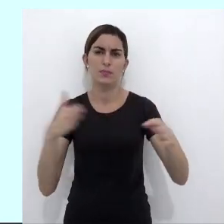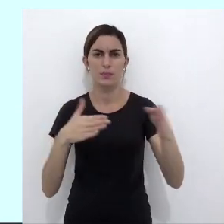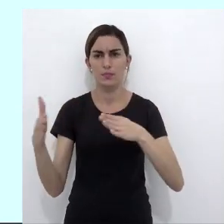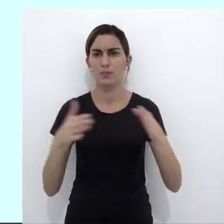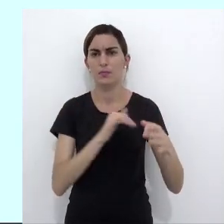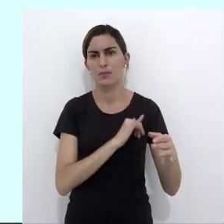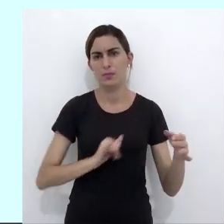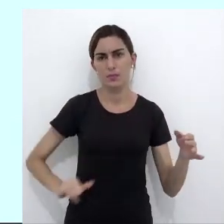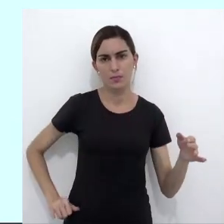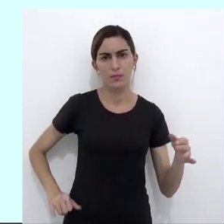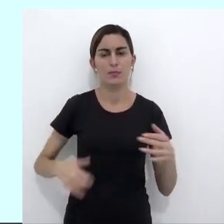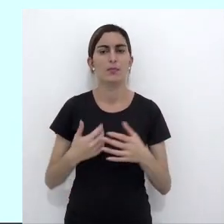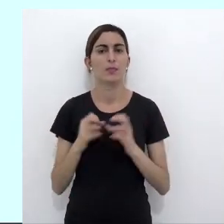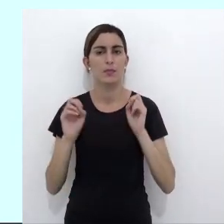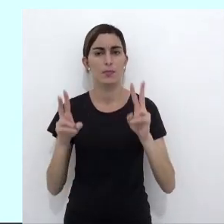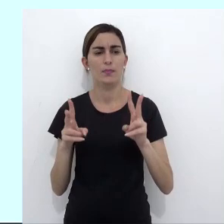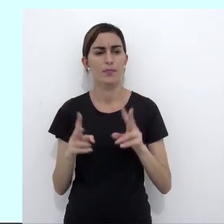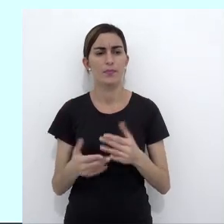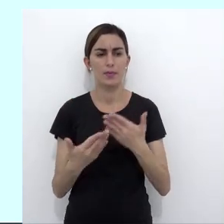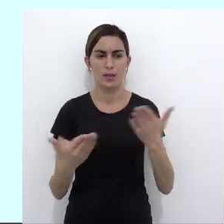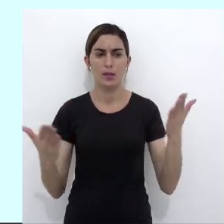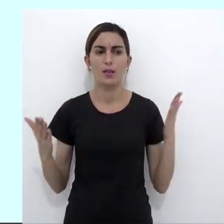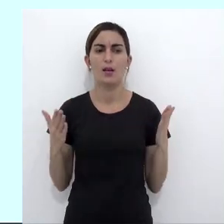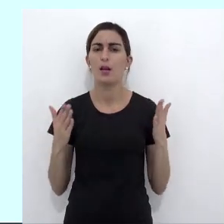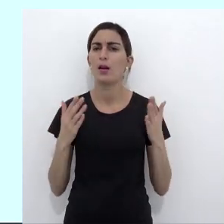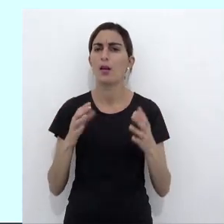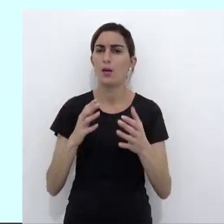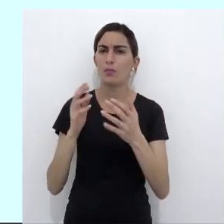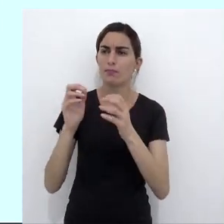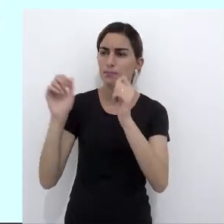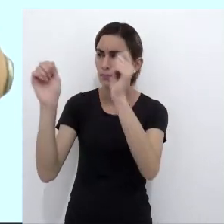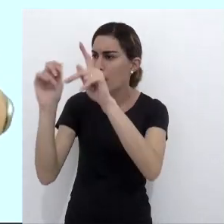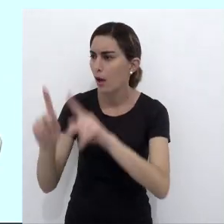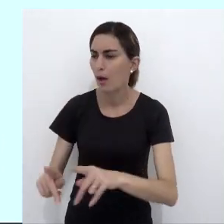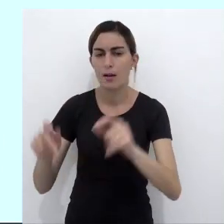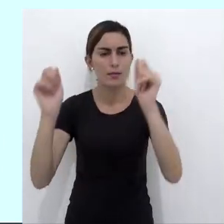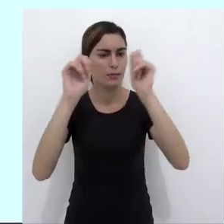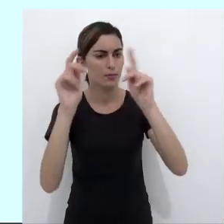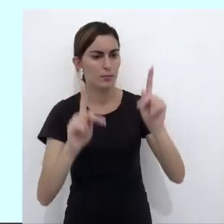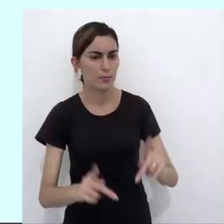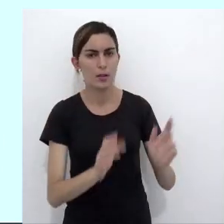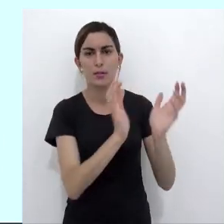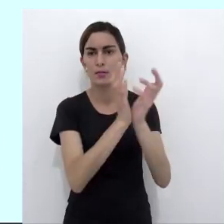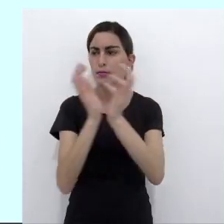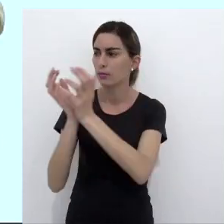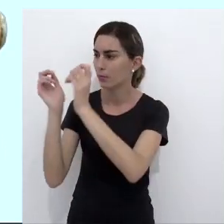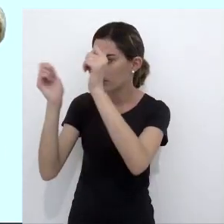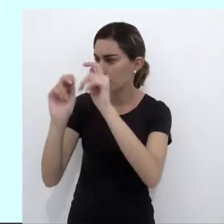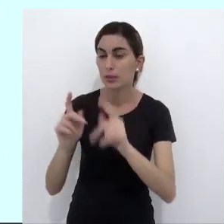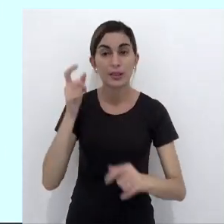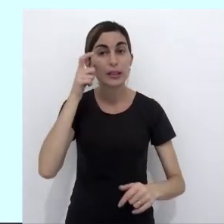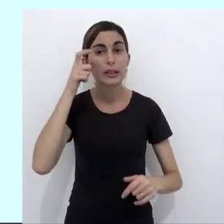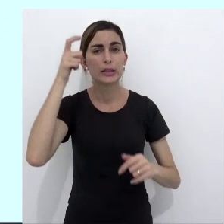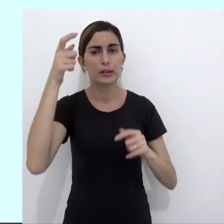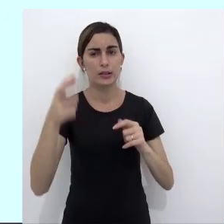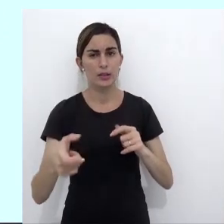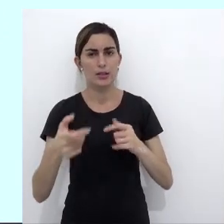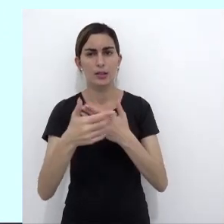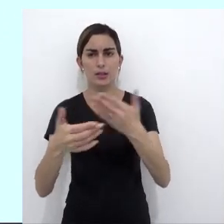regências. Okay? Daí a conciliação, daí o parlamentarismo às avessas, daí o interesse